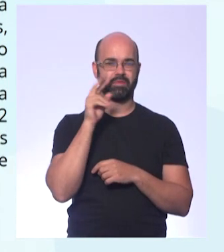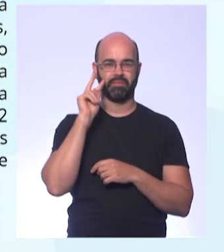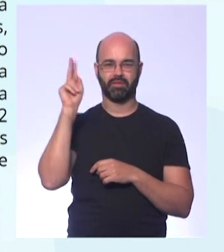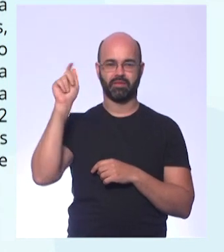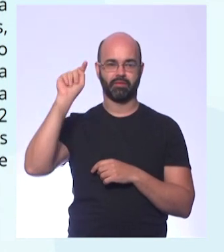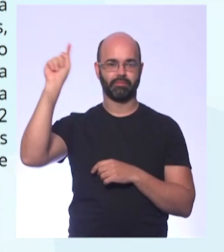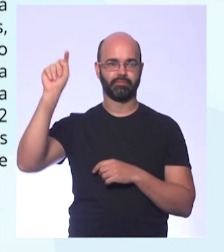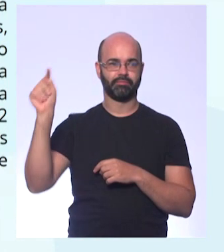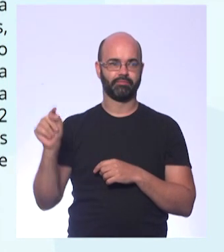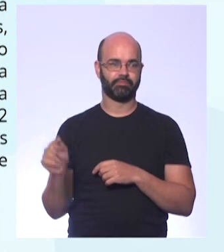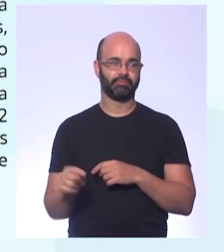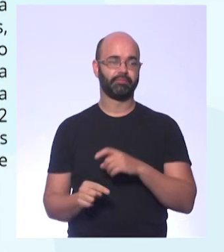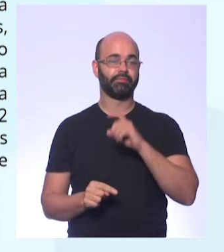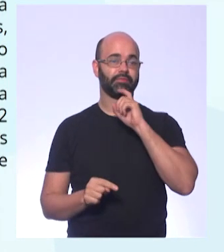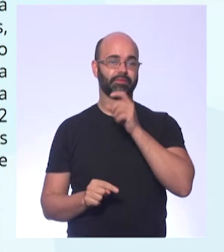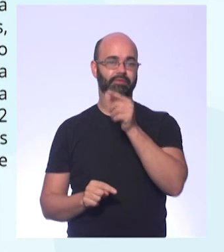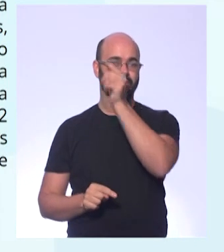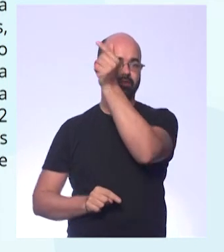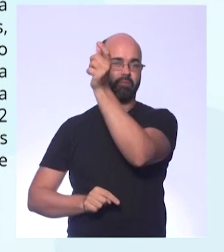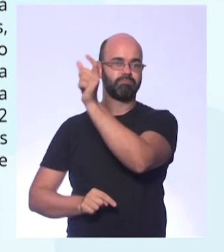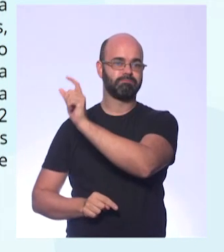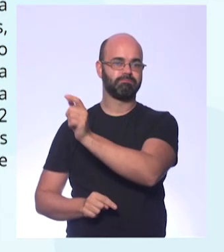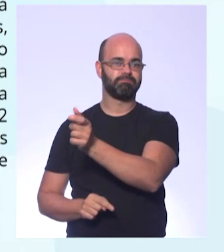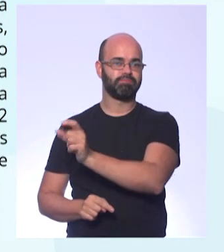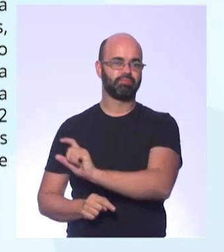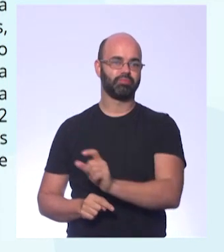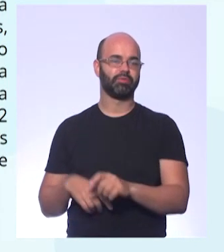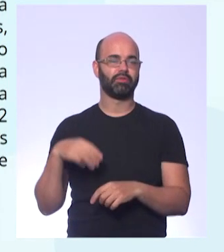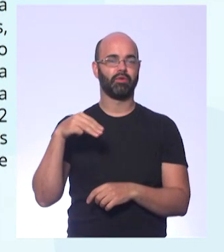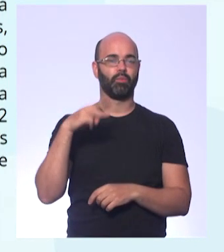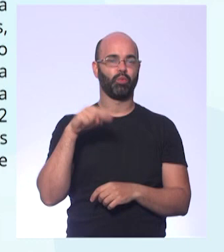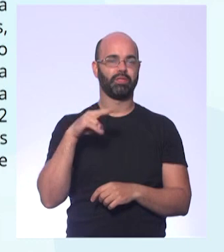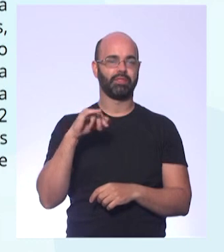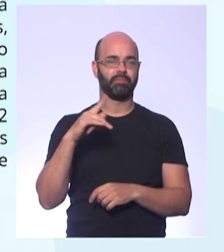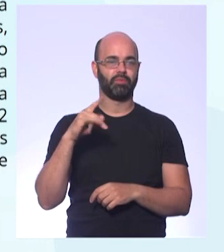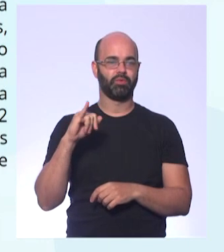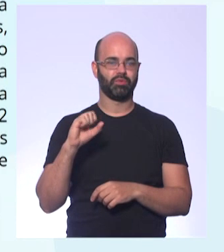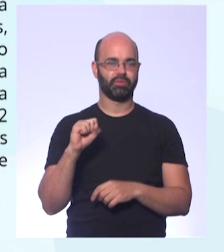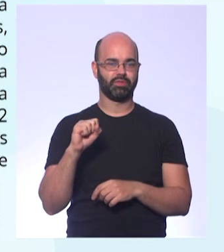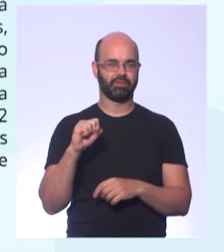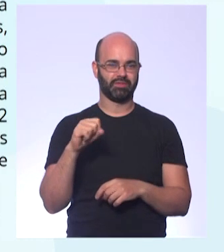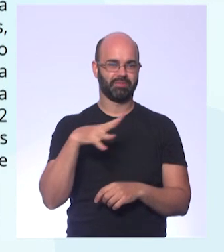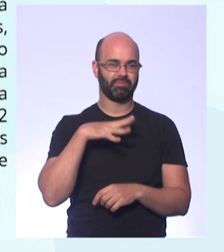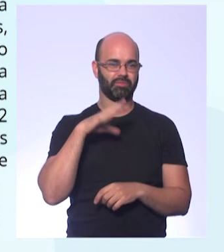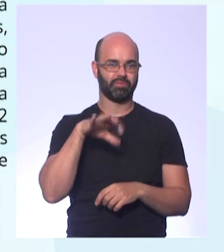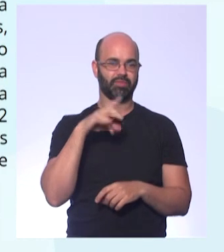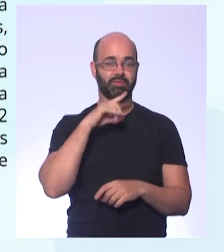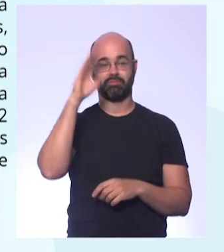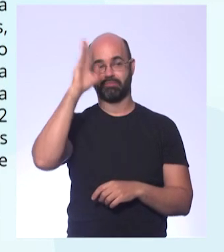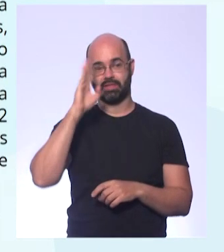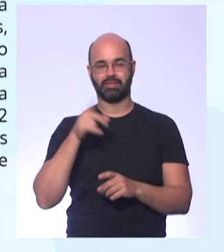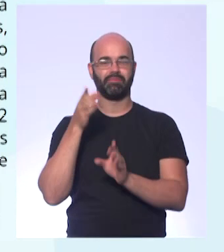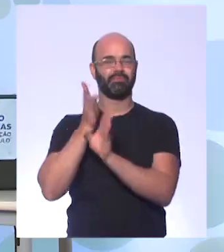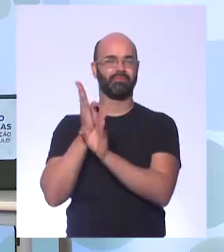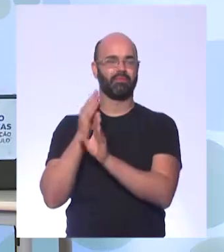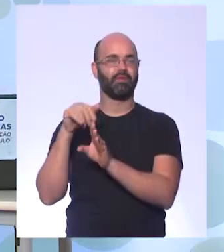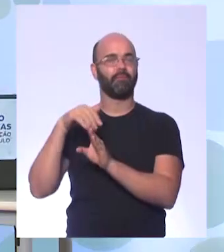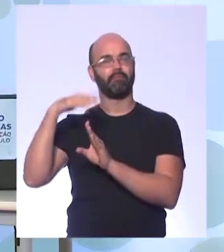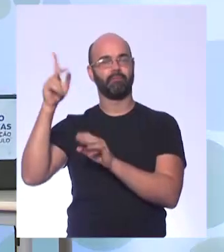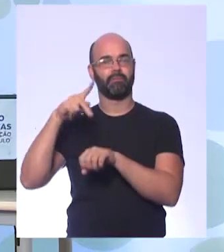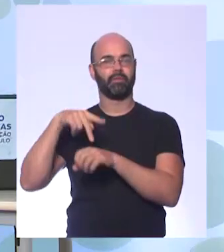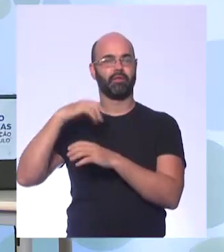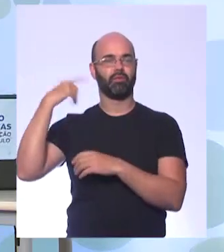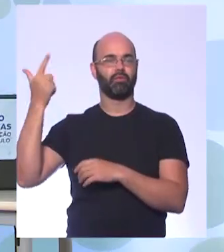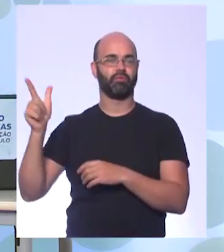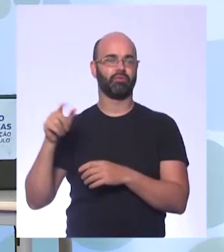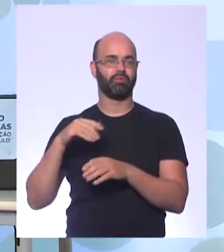na parte verde, que são os municípios que estão bem na fronteira do Brasil com outros países aí. Vamos lá já para a